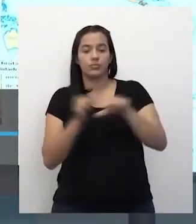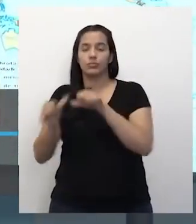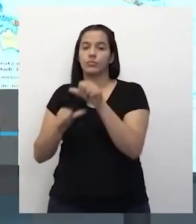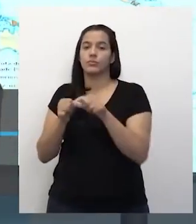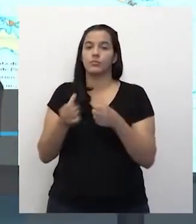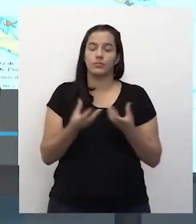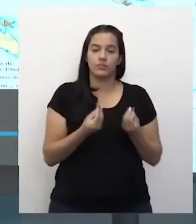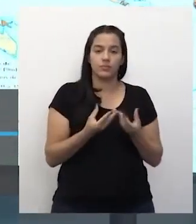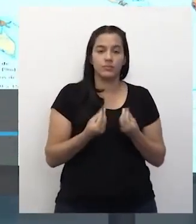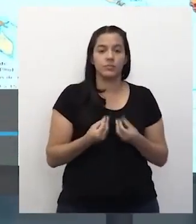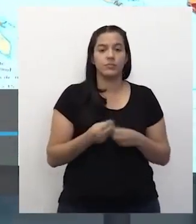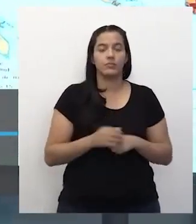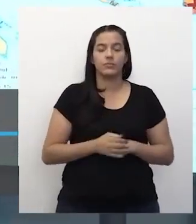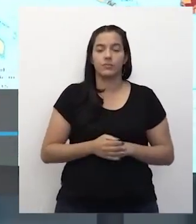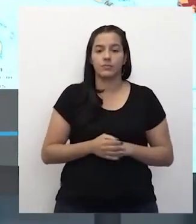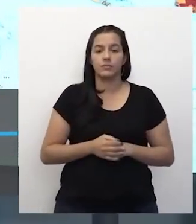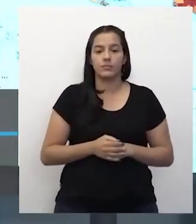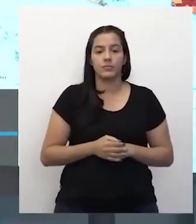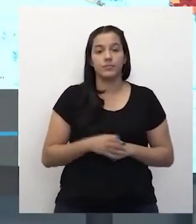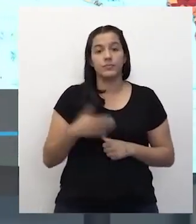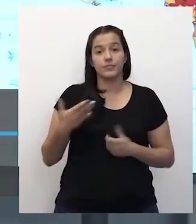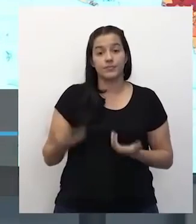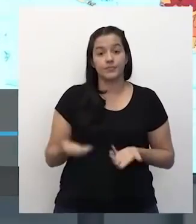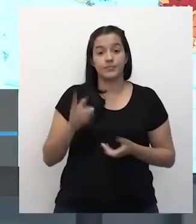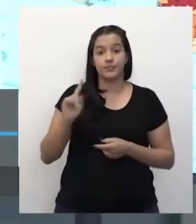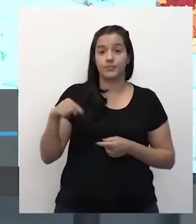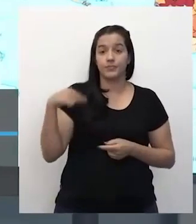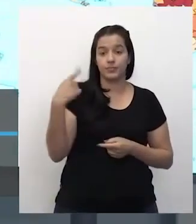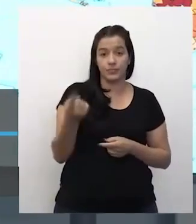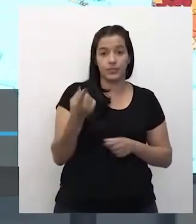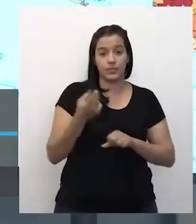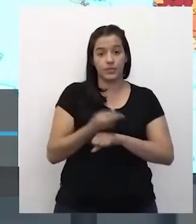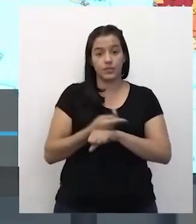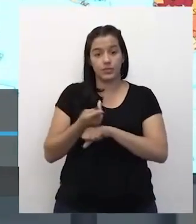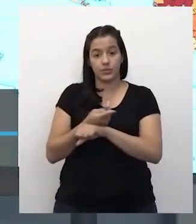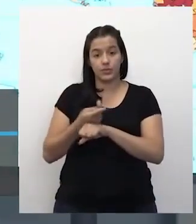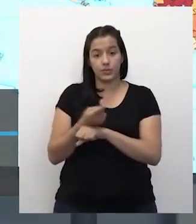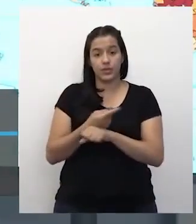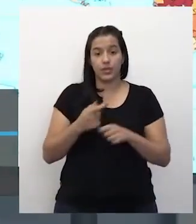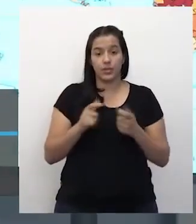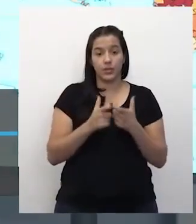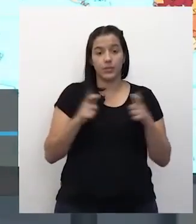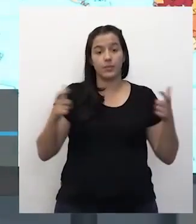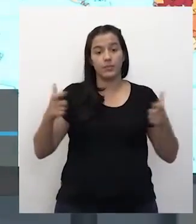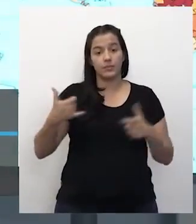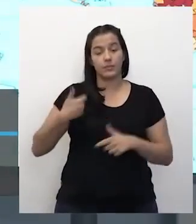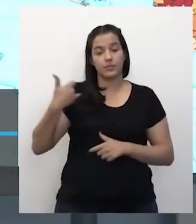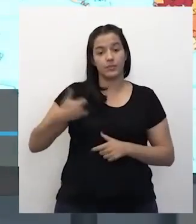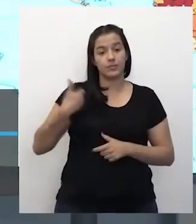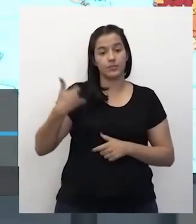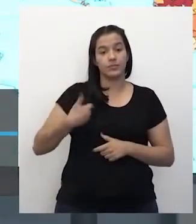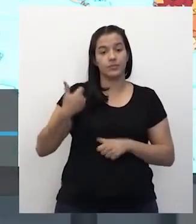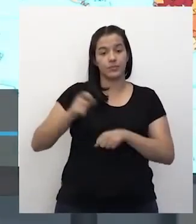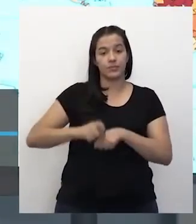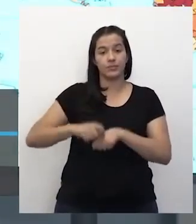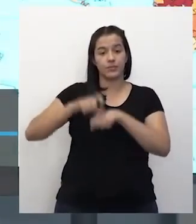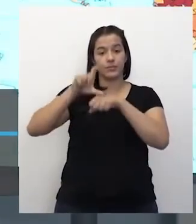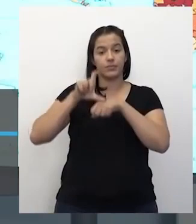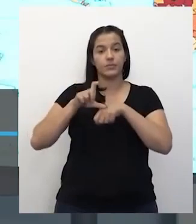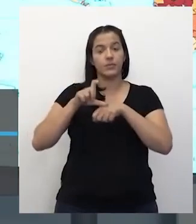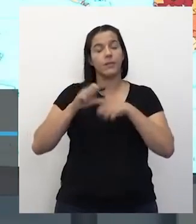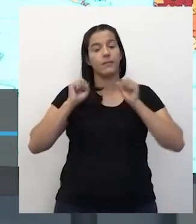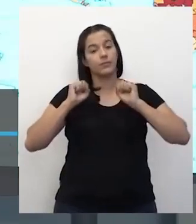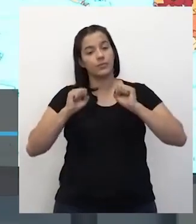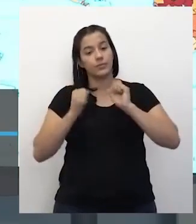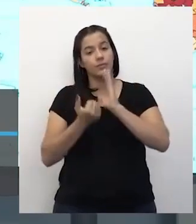como eu citei aí do Brasil, que provavelmente no próximo censo vai mostrar que a expectativa de vida aqui do brasileiro aumentou. Poderia ser